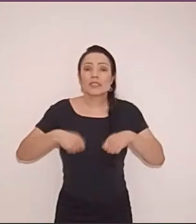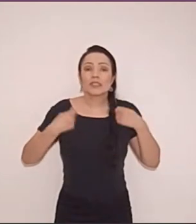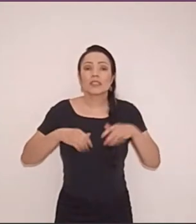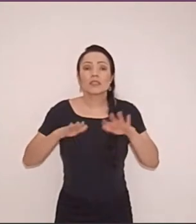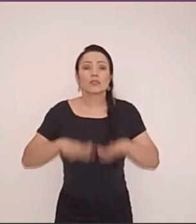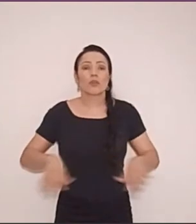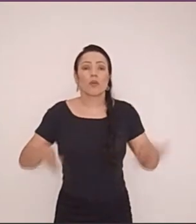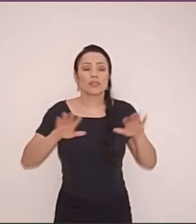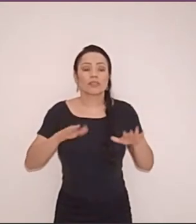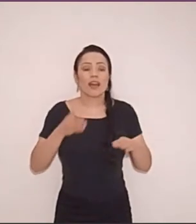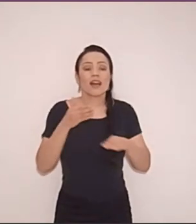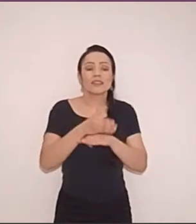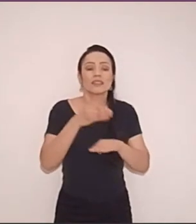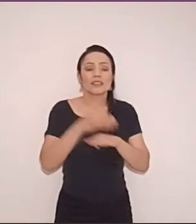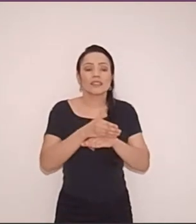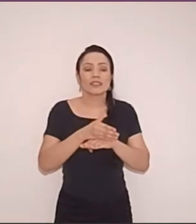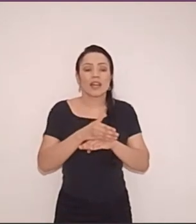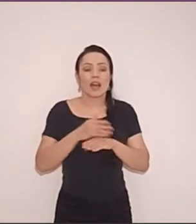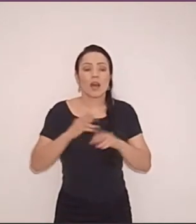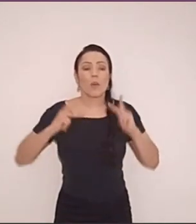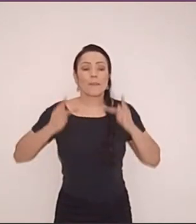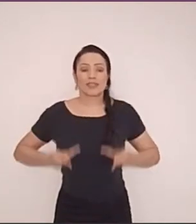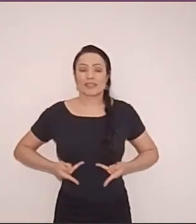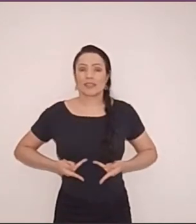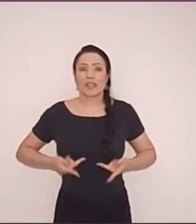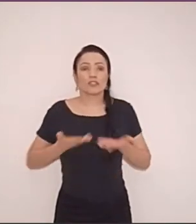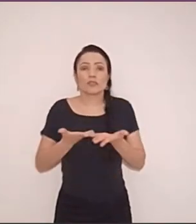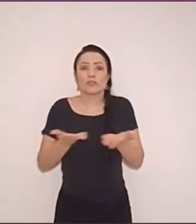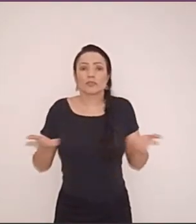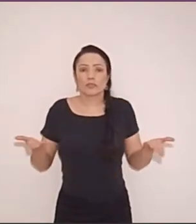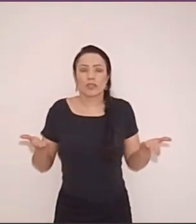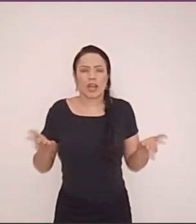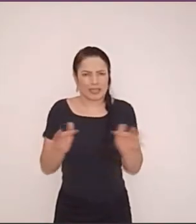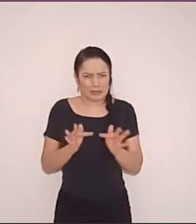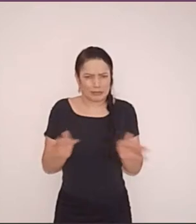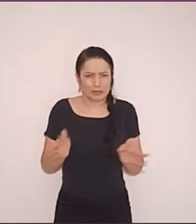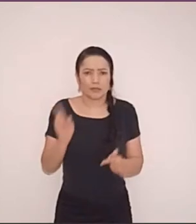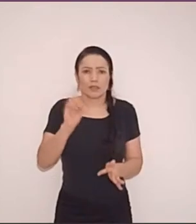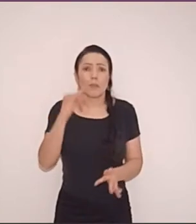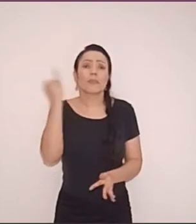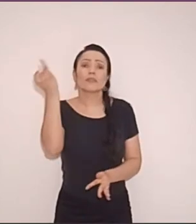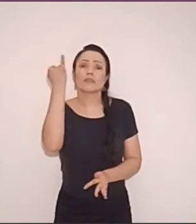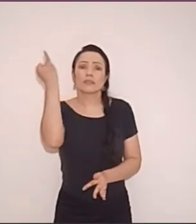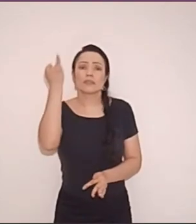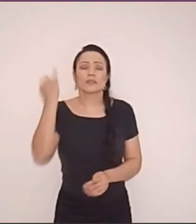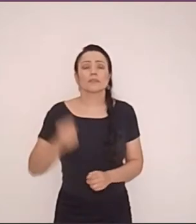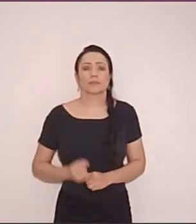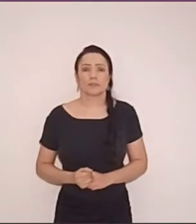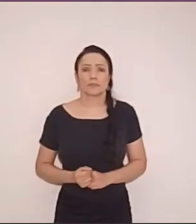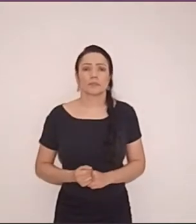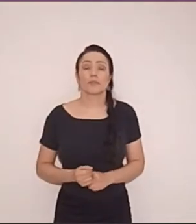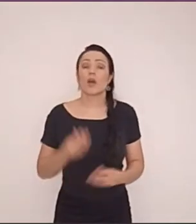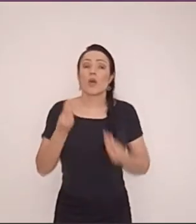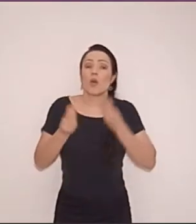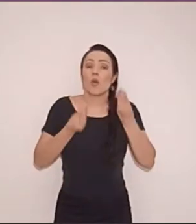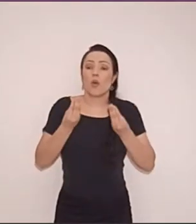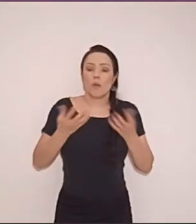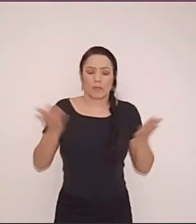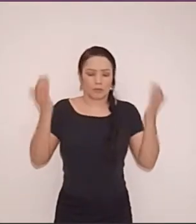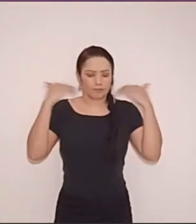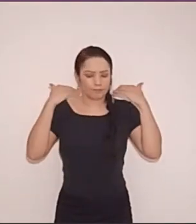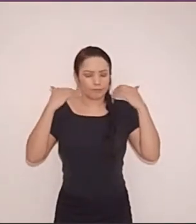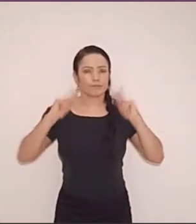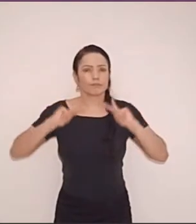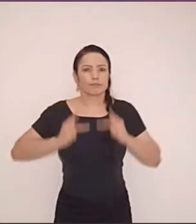e acessar nosso humanidade não é uma coisa assim mas é muito importante ou seja como a gente acerta Nossa humanidade